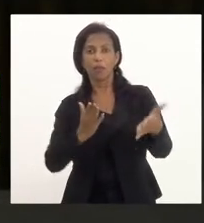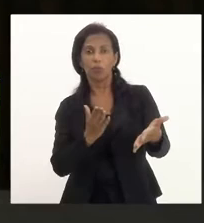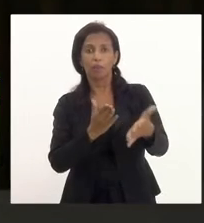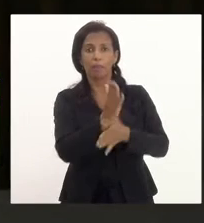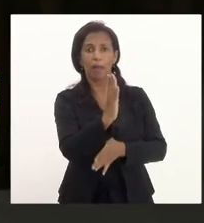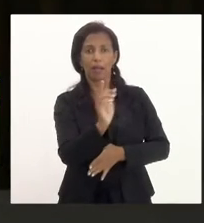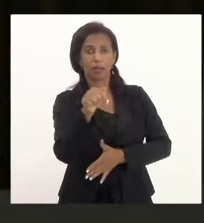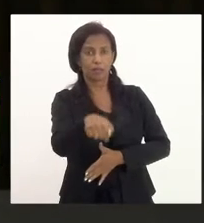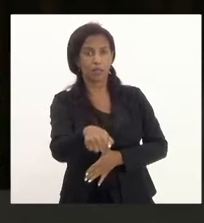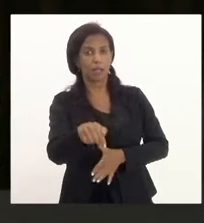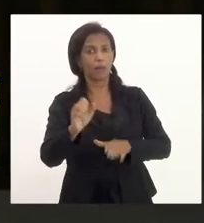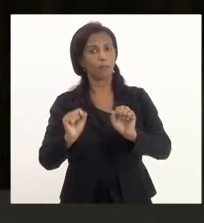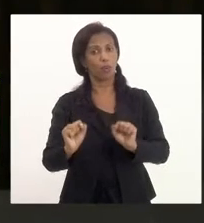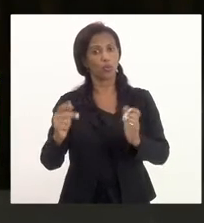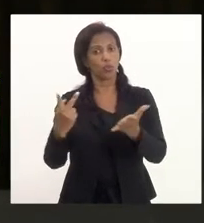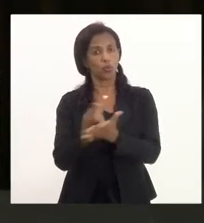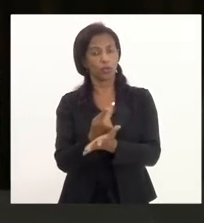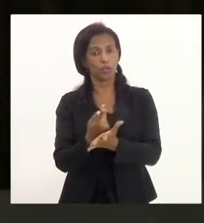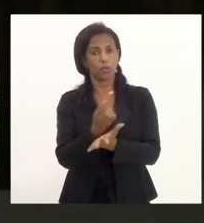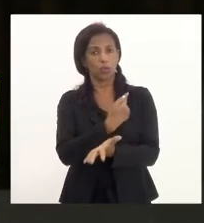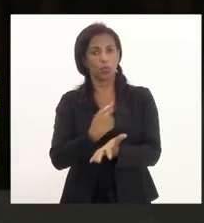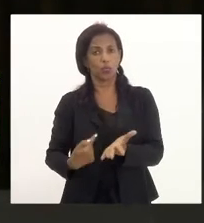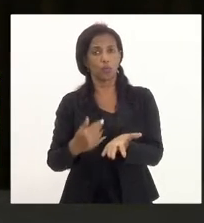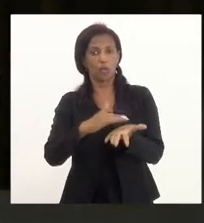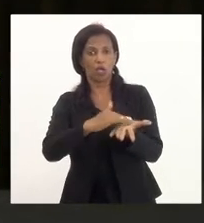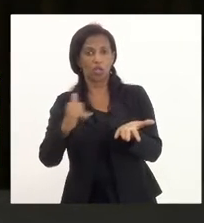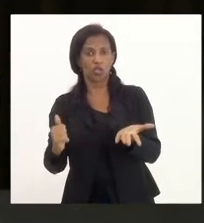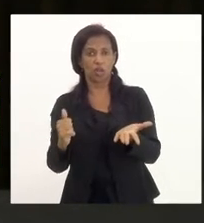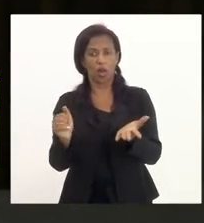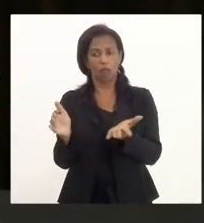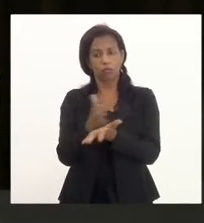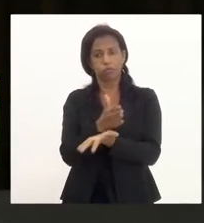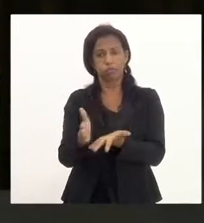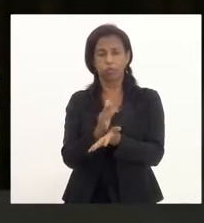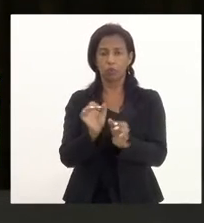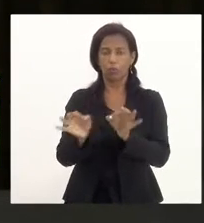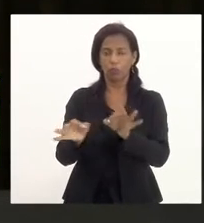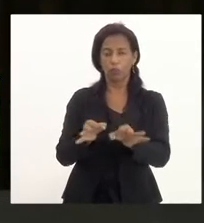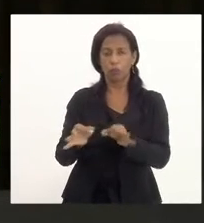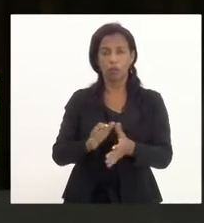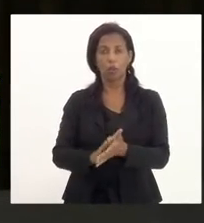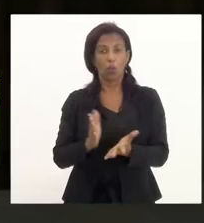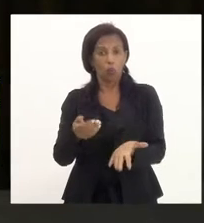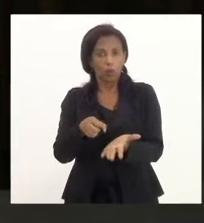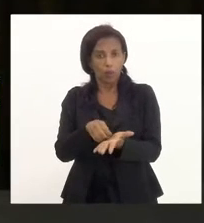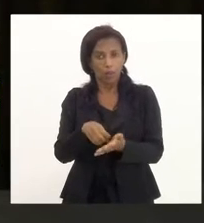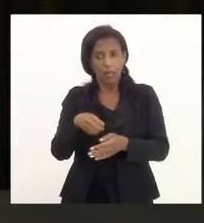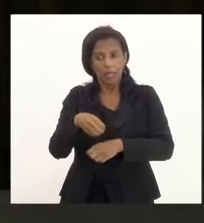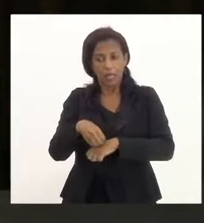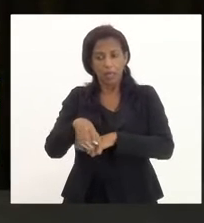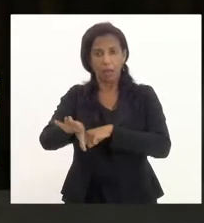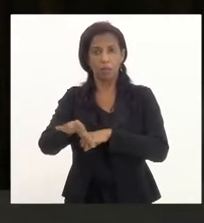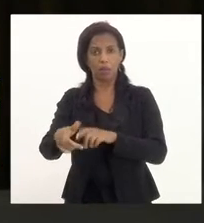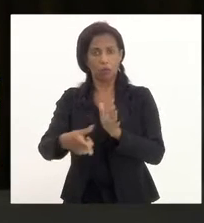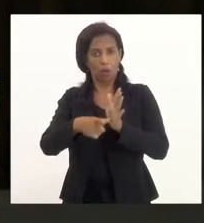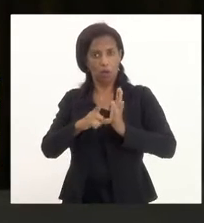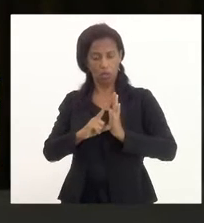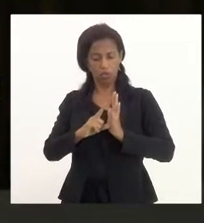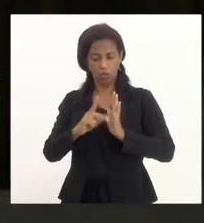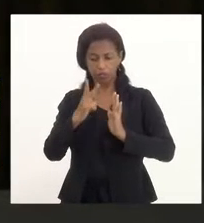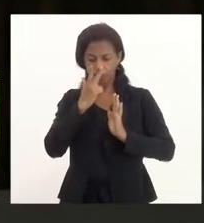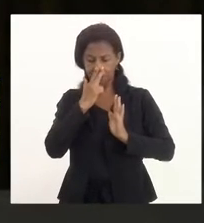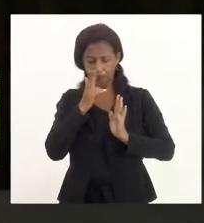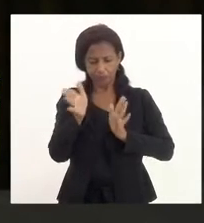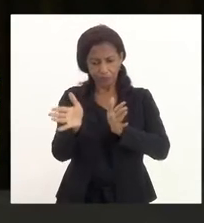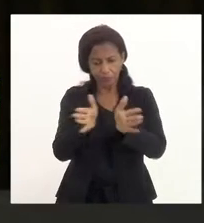que o governo tem que retirar ou incluir pontos do plano e quando o plano já encaminhado antes e me